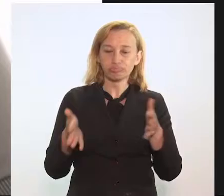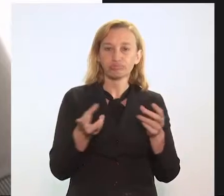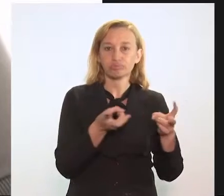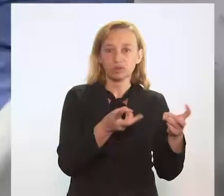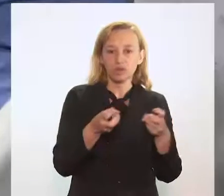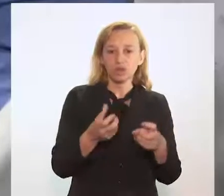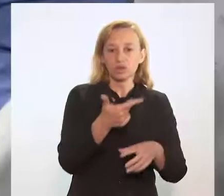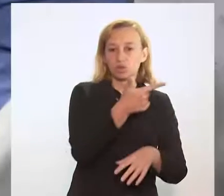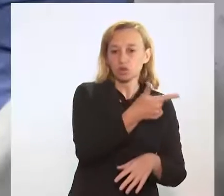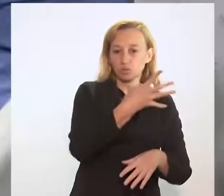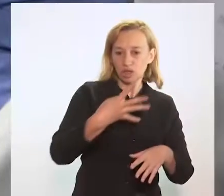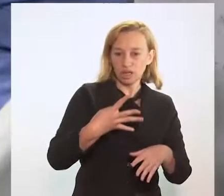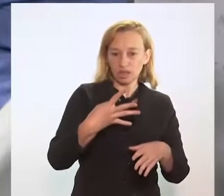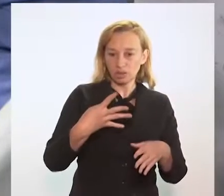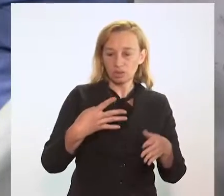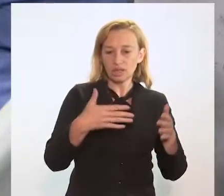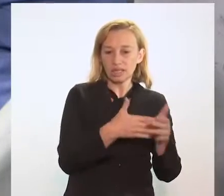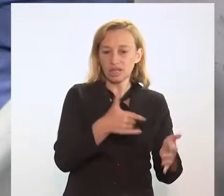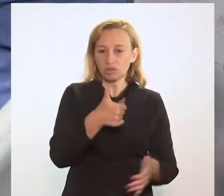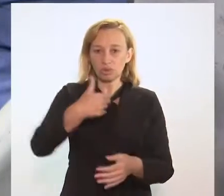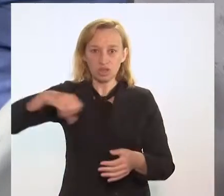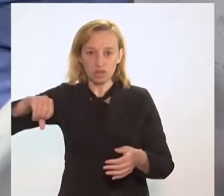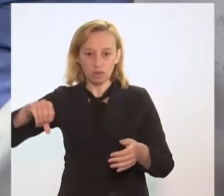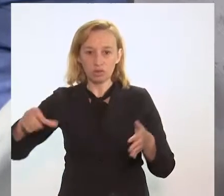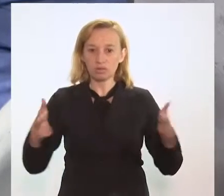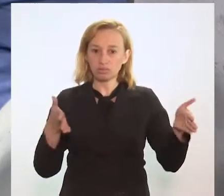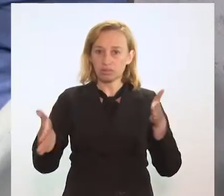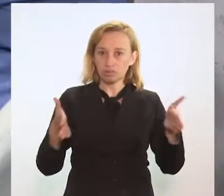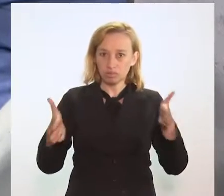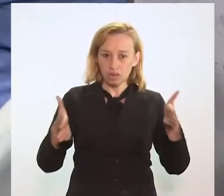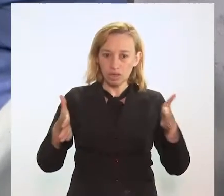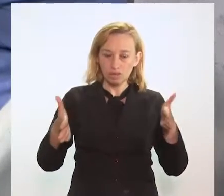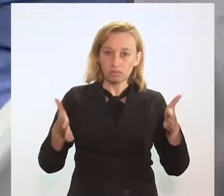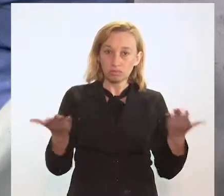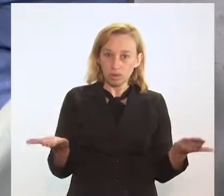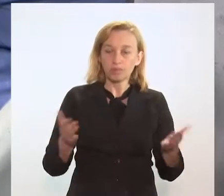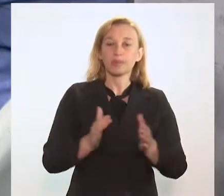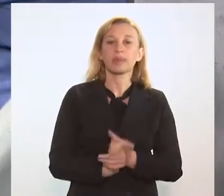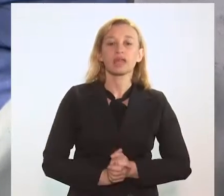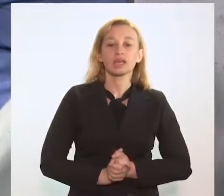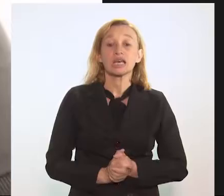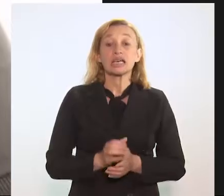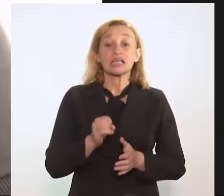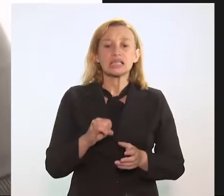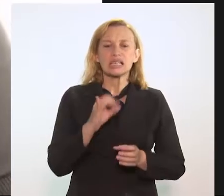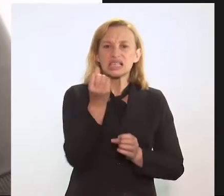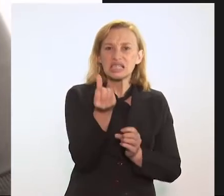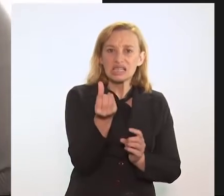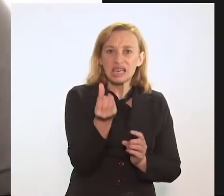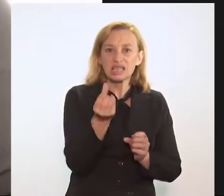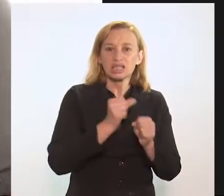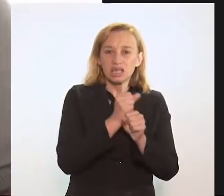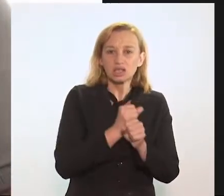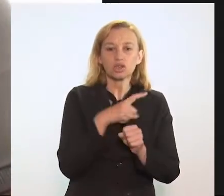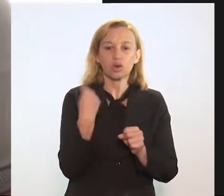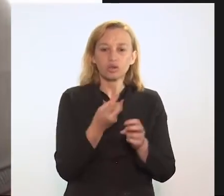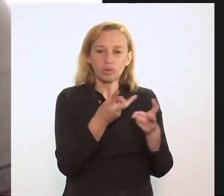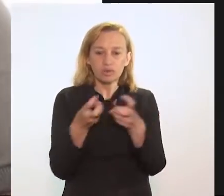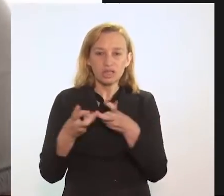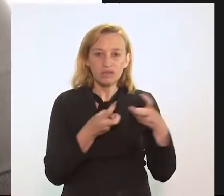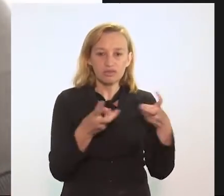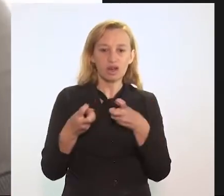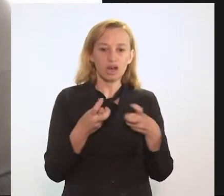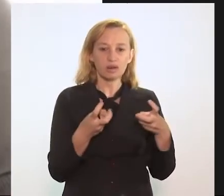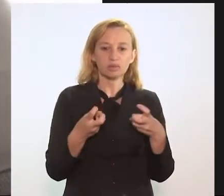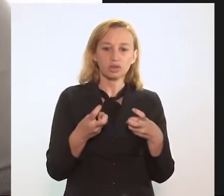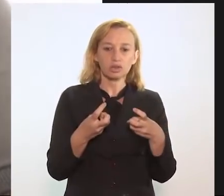observação, foi de 2014 até 2019, né, esse crescimento de 12 bilhões. Então, em seis anos, a gente observou em